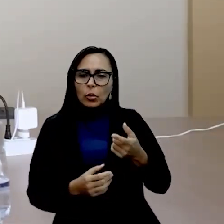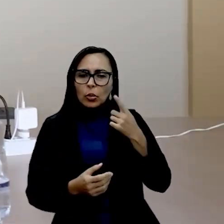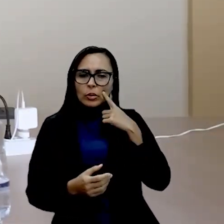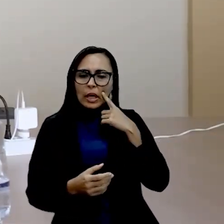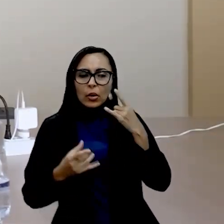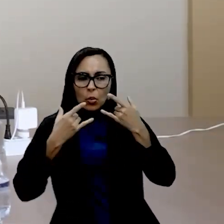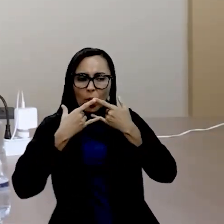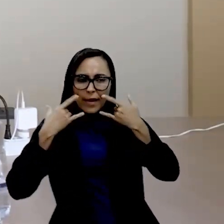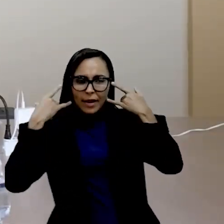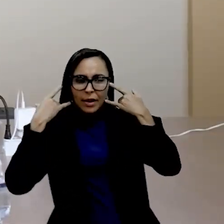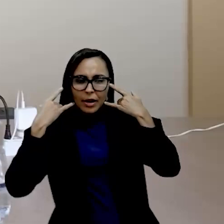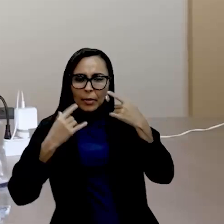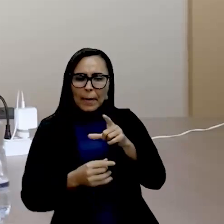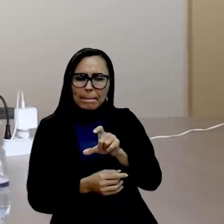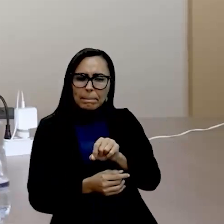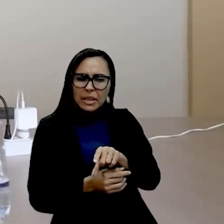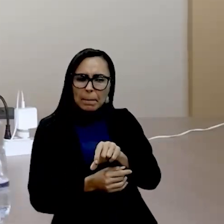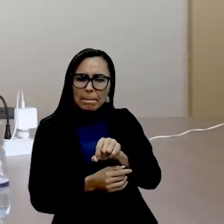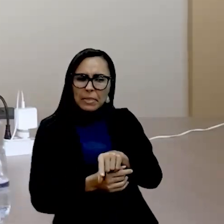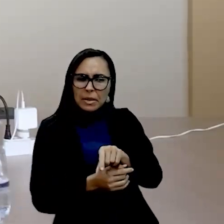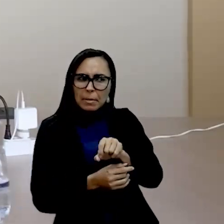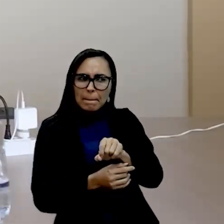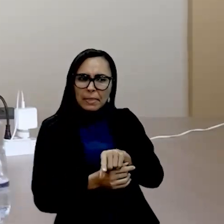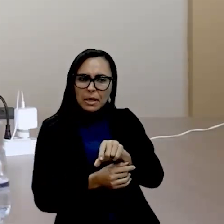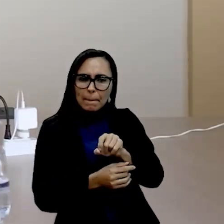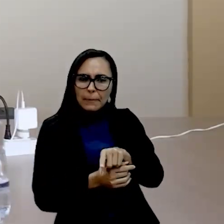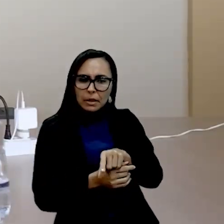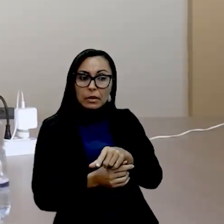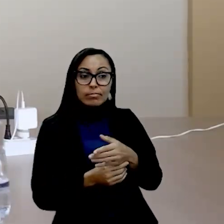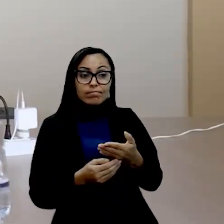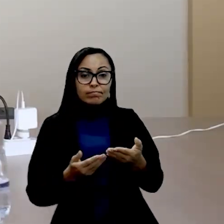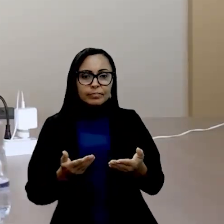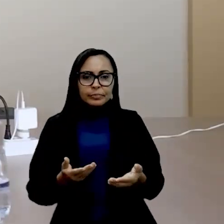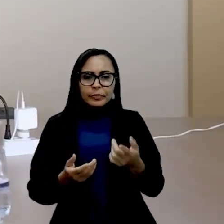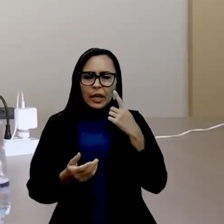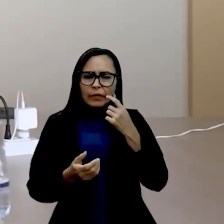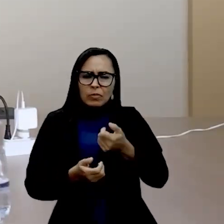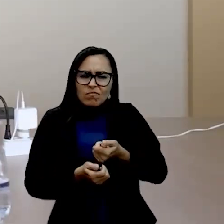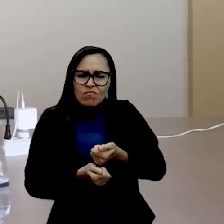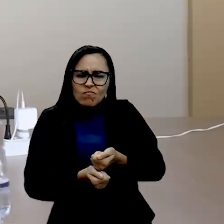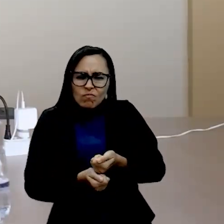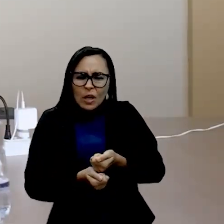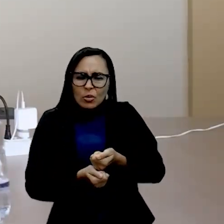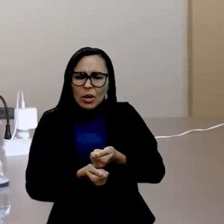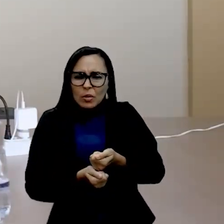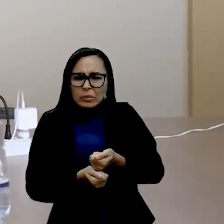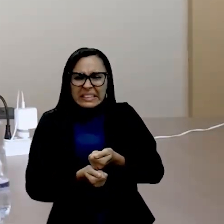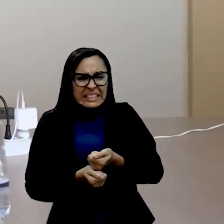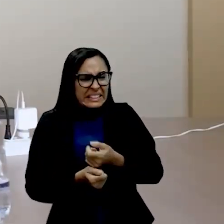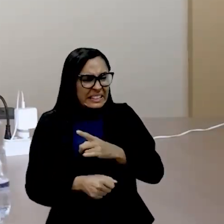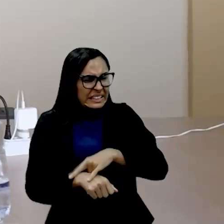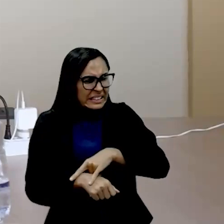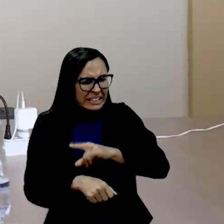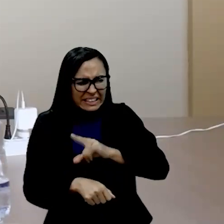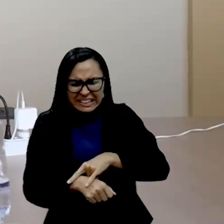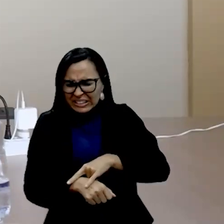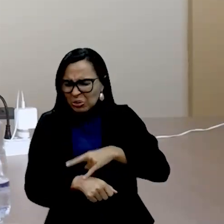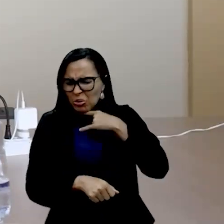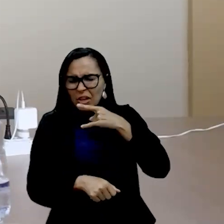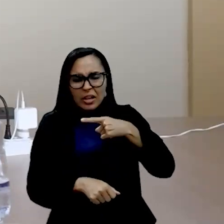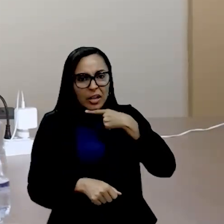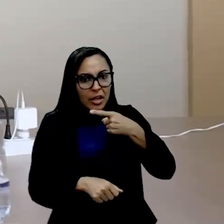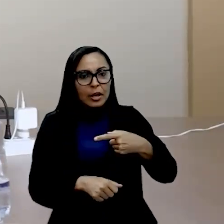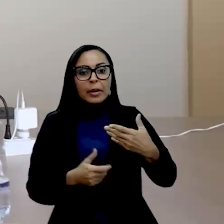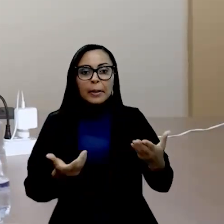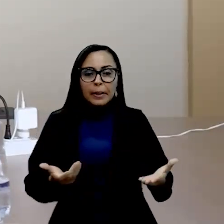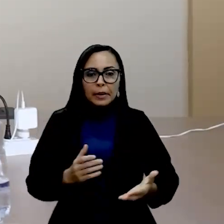Então, começa a tornar-se uma coisa constrangedora. O cara vai urinar e sai e fica pingando a calça. Então, isso são sintomas de